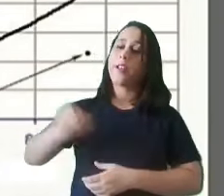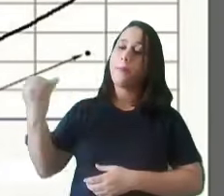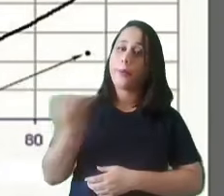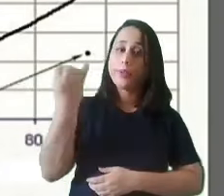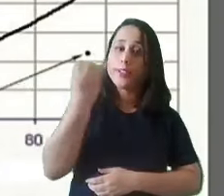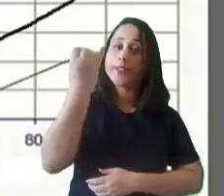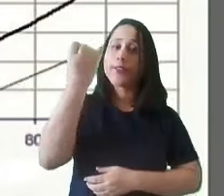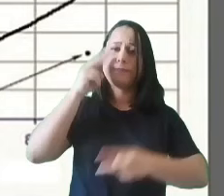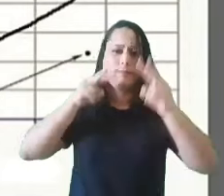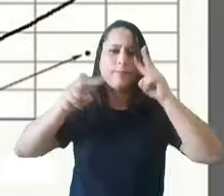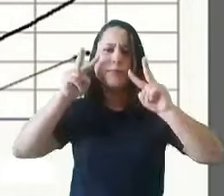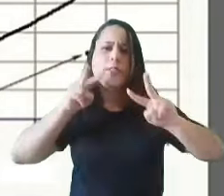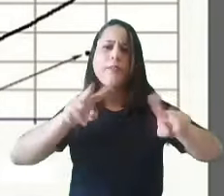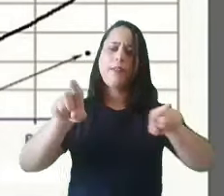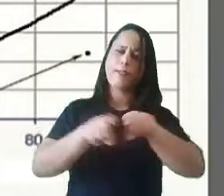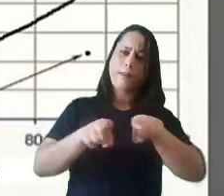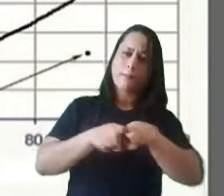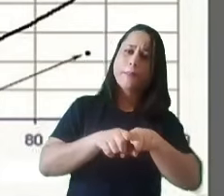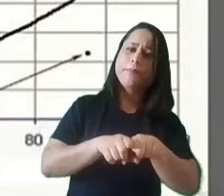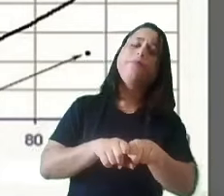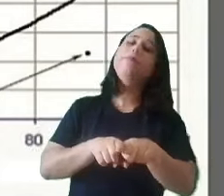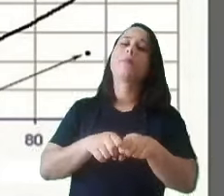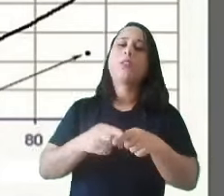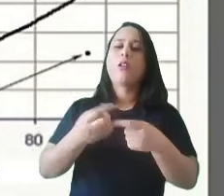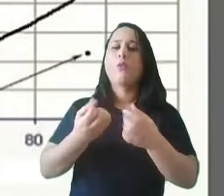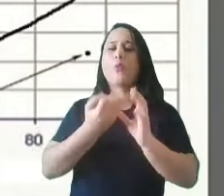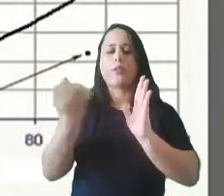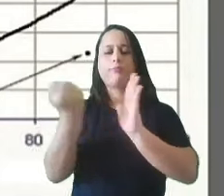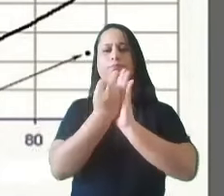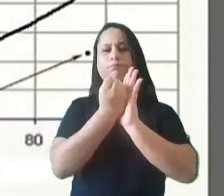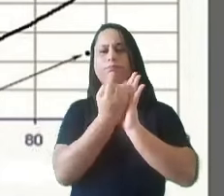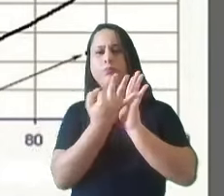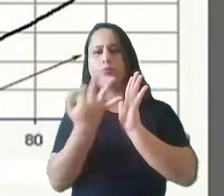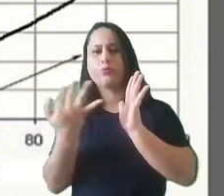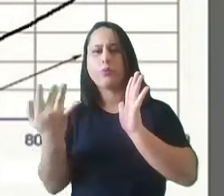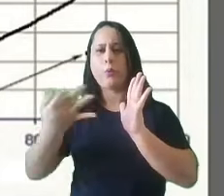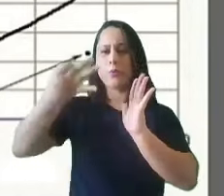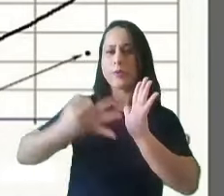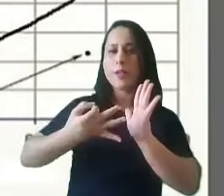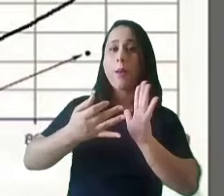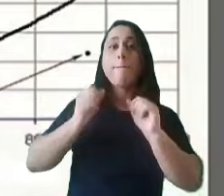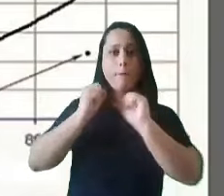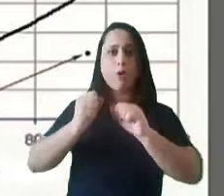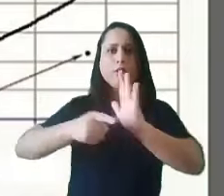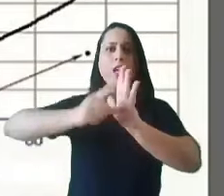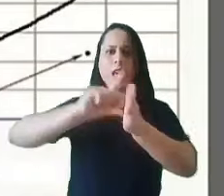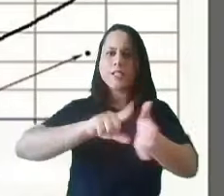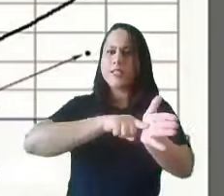nós teremos uma solução supersaturada e com a variação, obviamente,